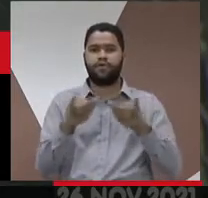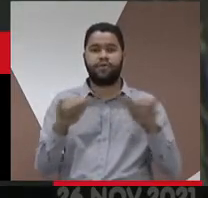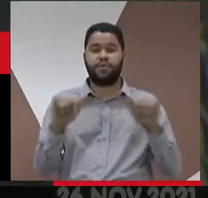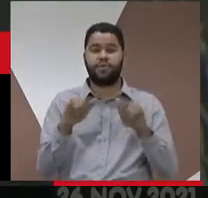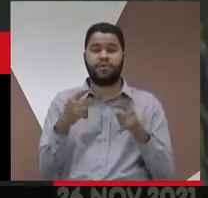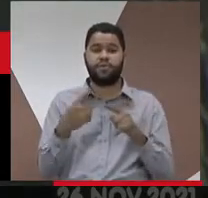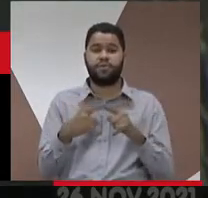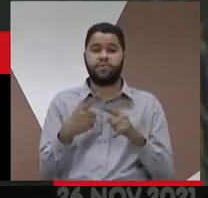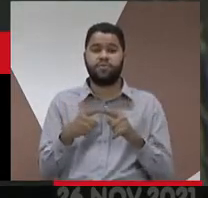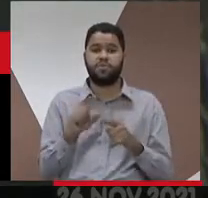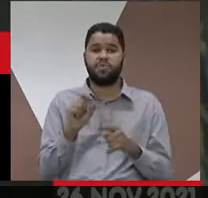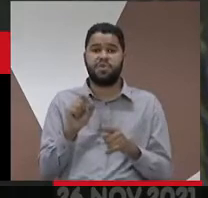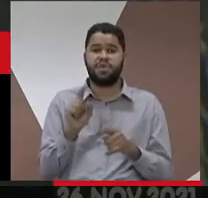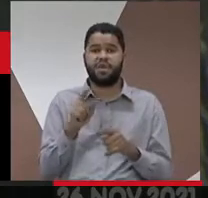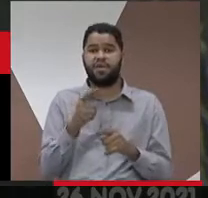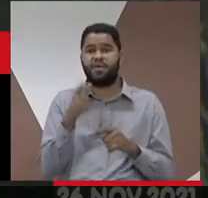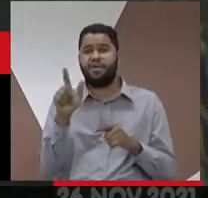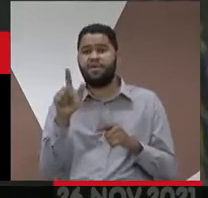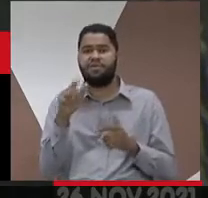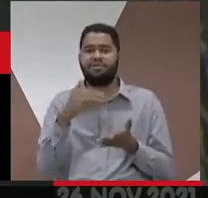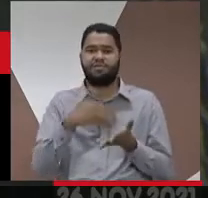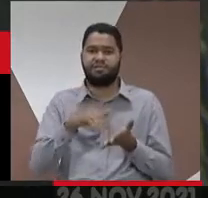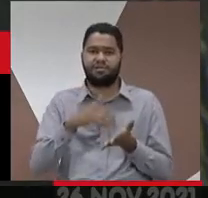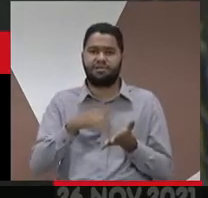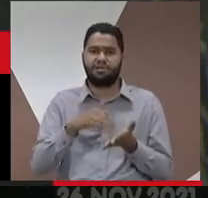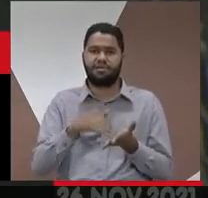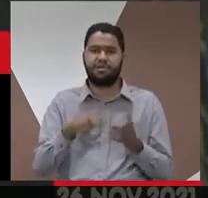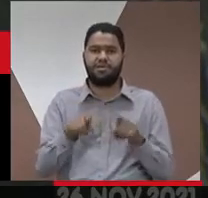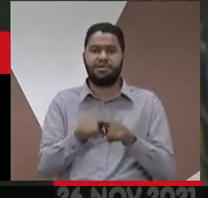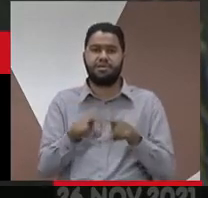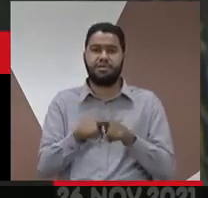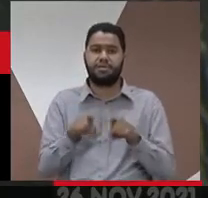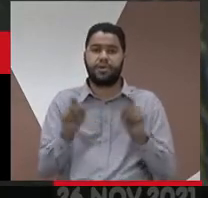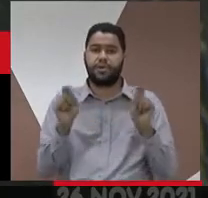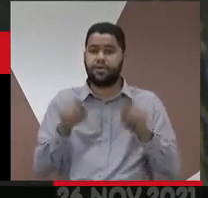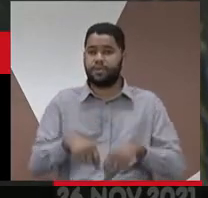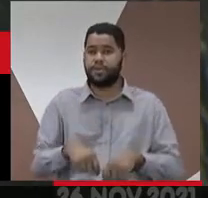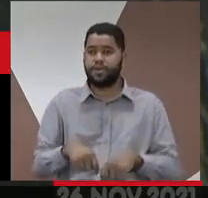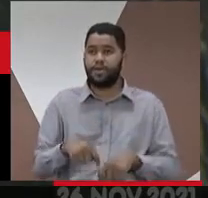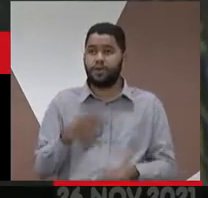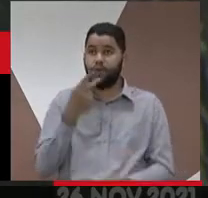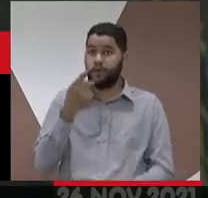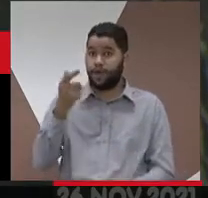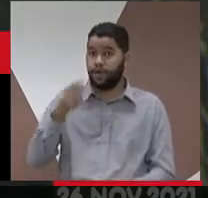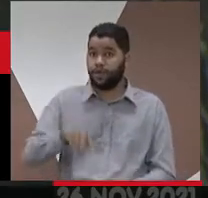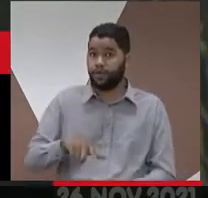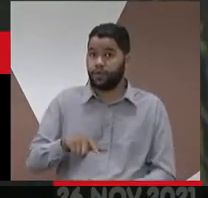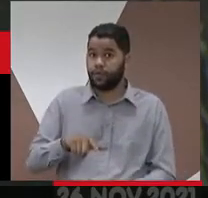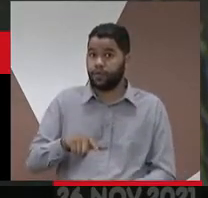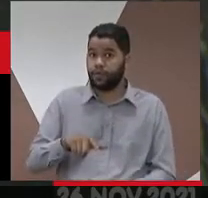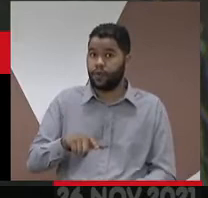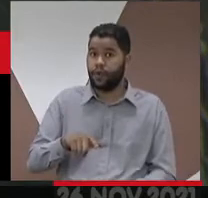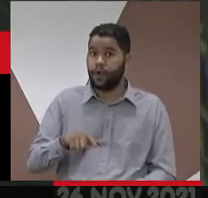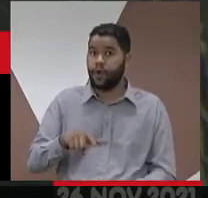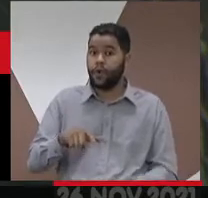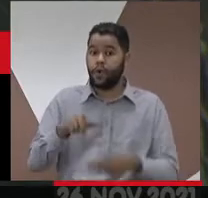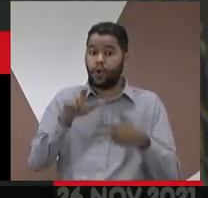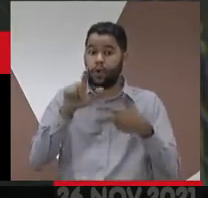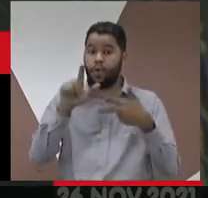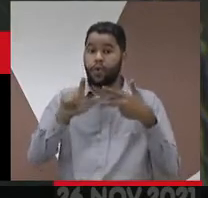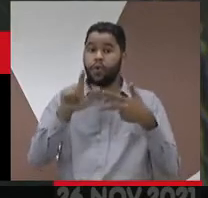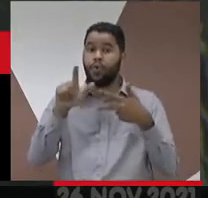porque seria outra secretaria competente para fazê-lo. Eu vou repetir, o Poder Legislativo